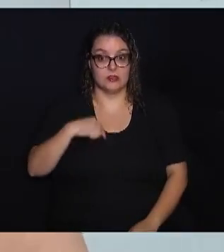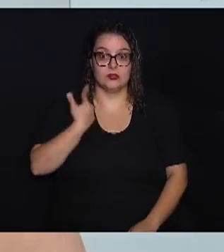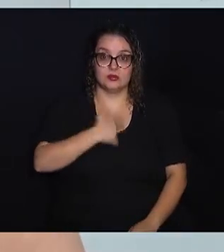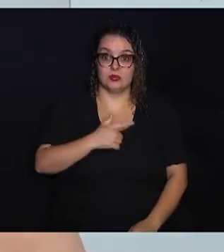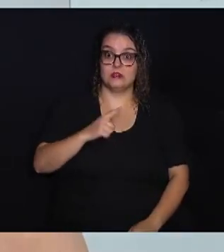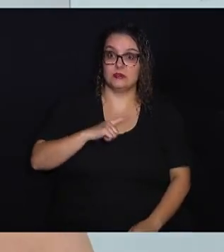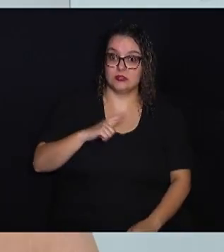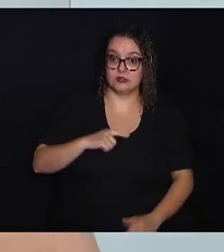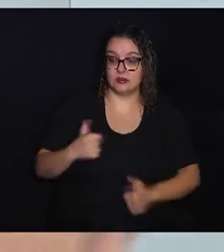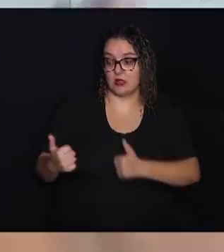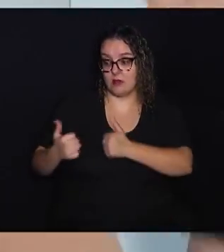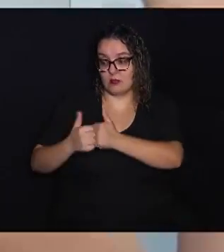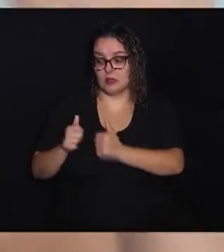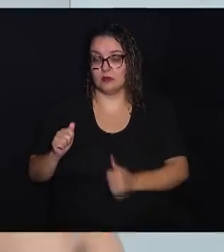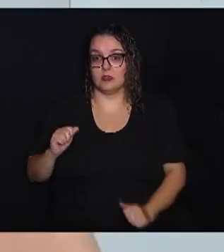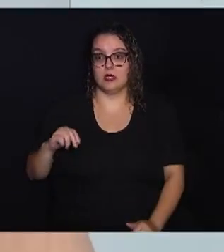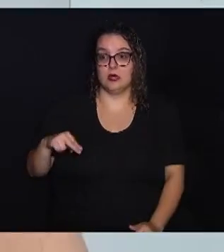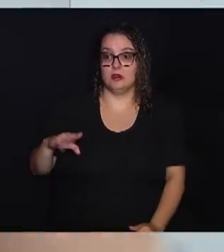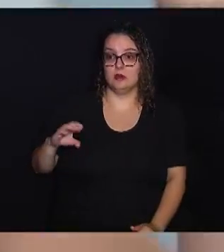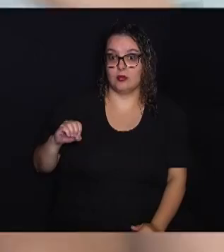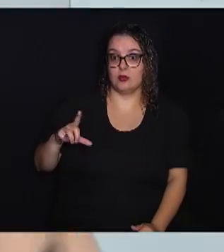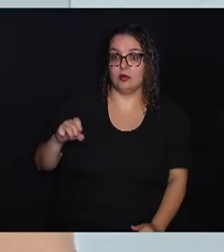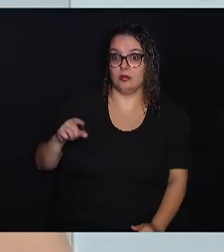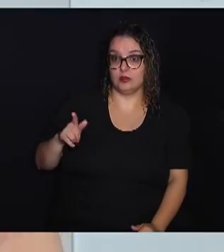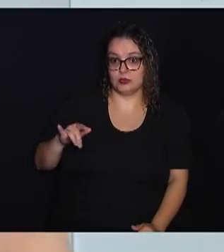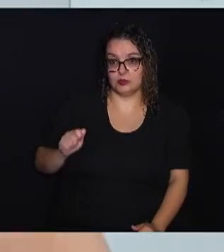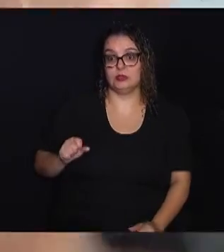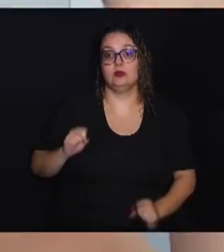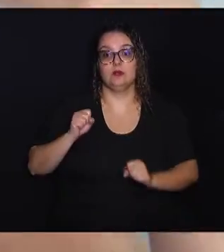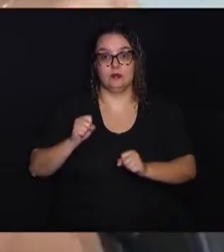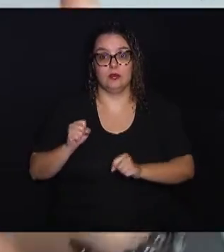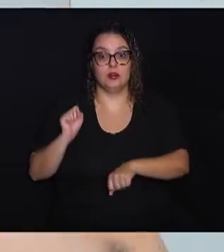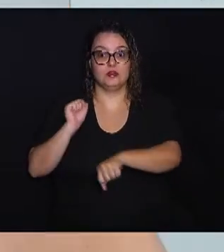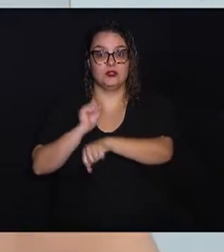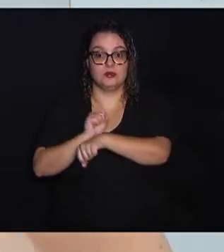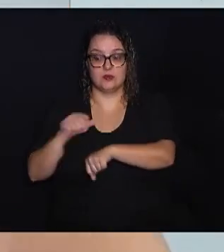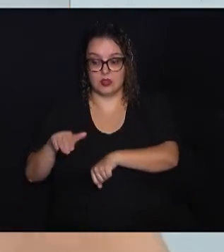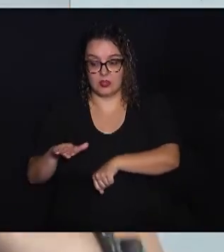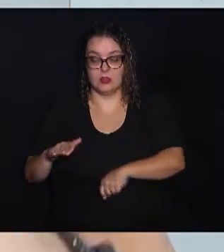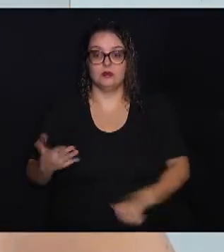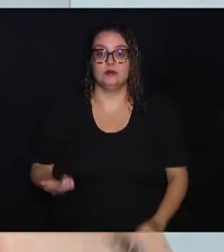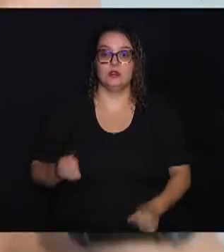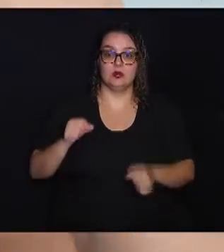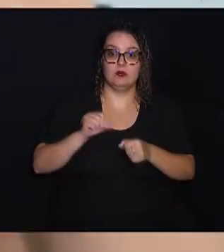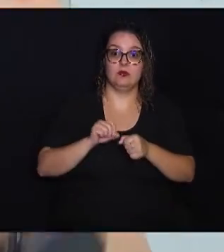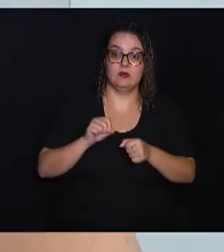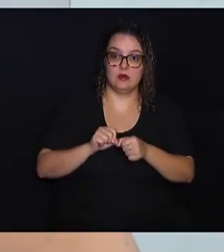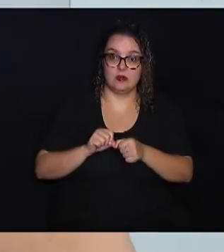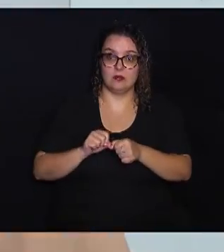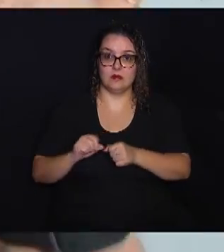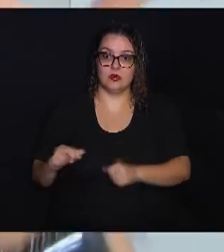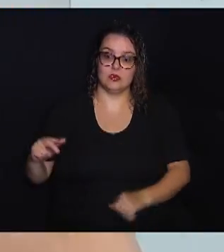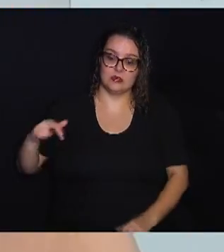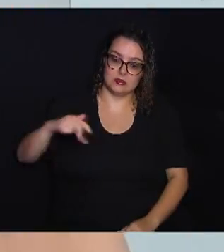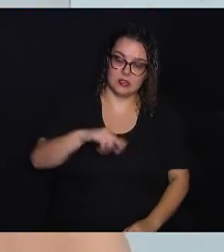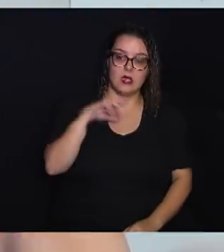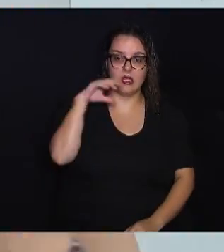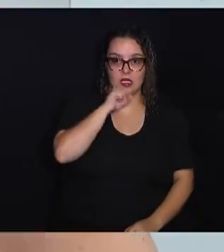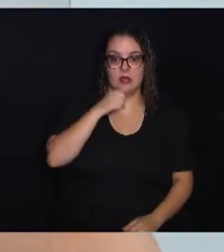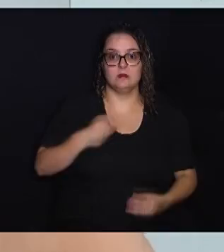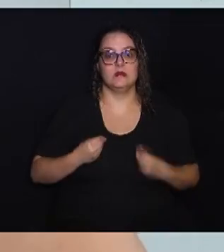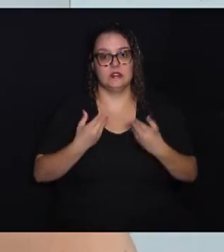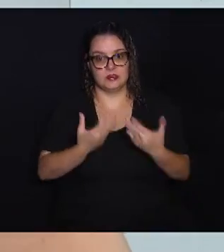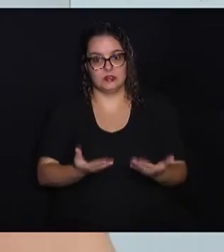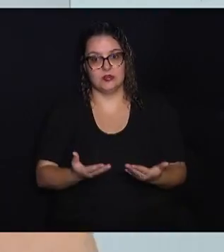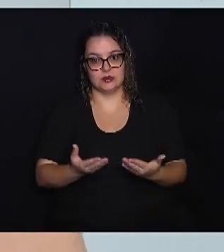ao lado a oncologia, então que dá para parar com o carro, faz a descidinha rápida, desce,